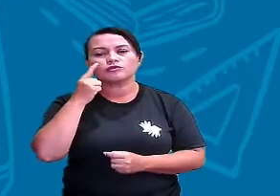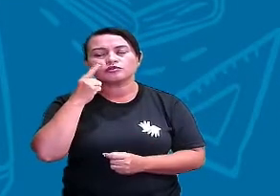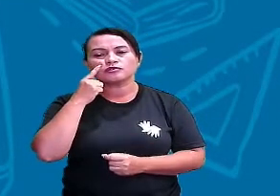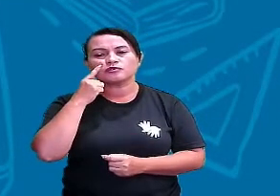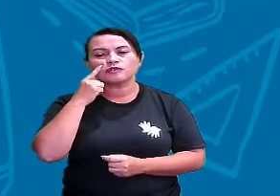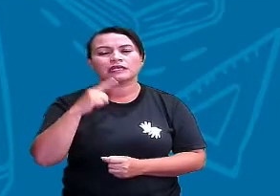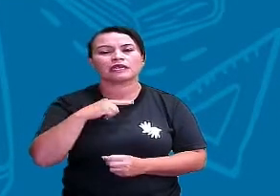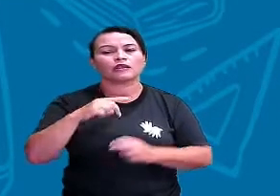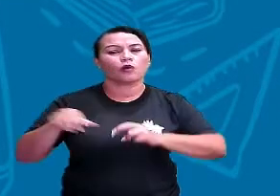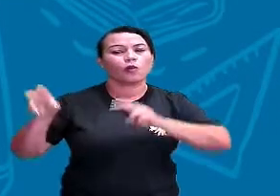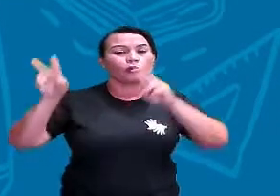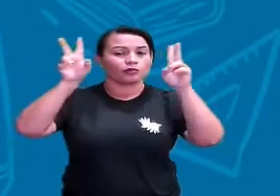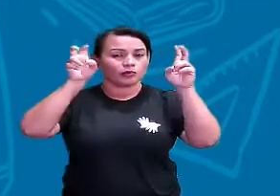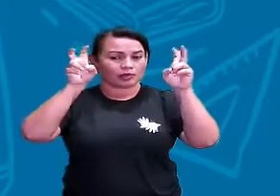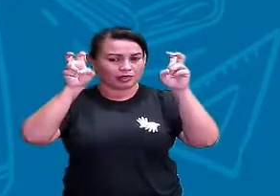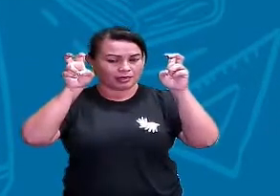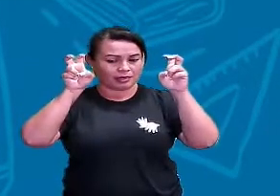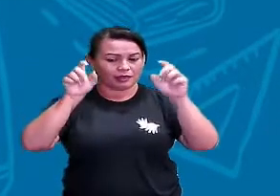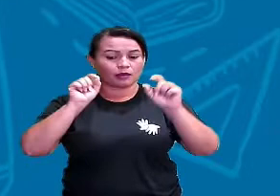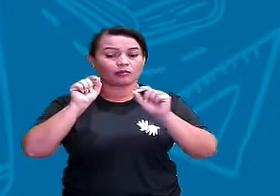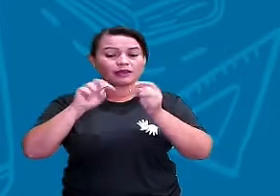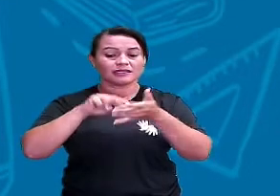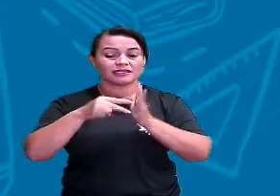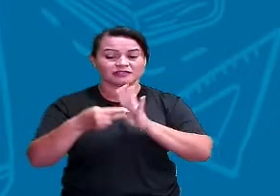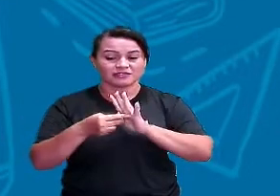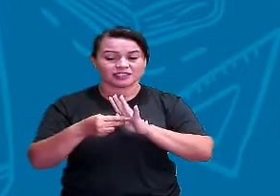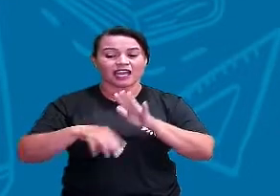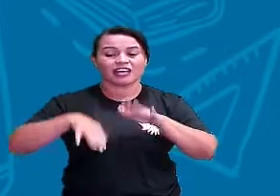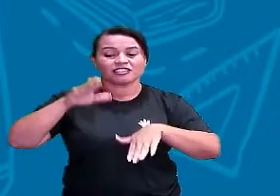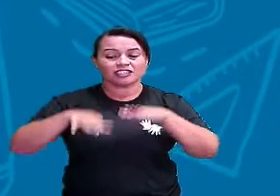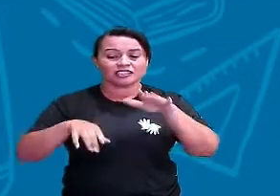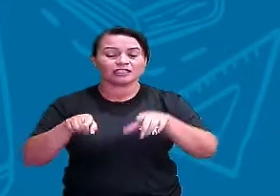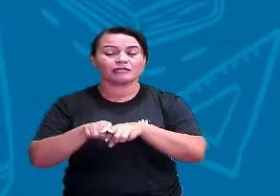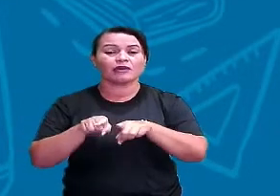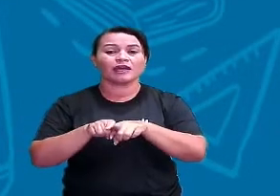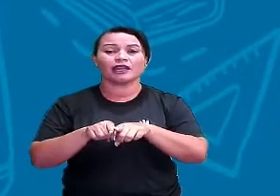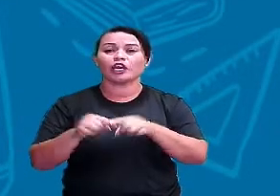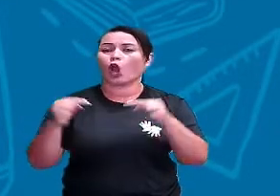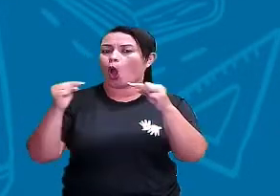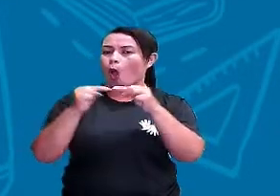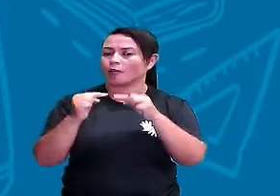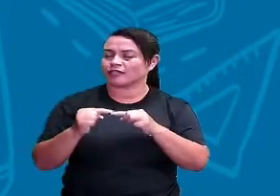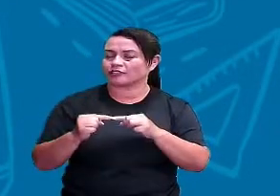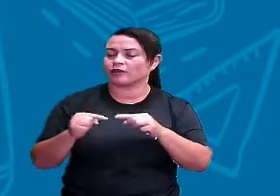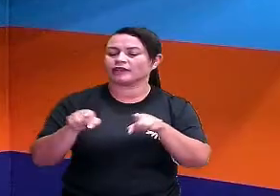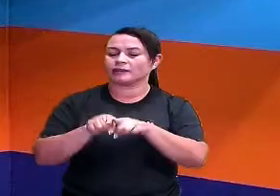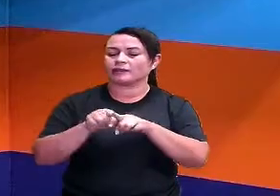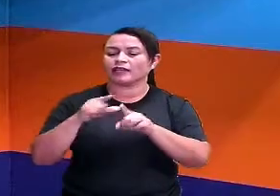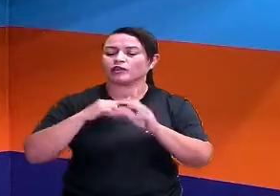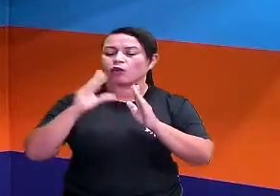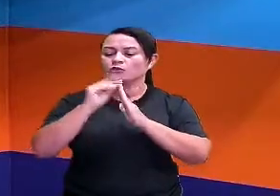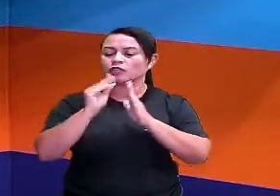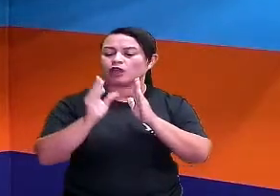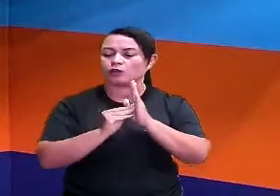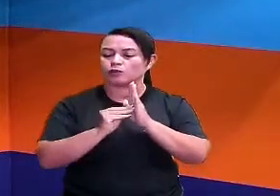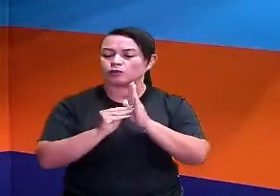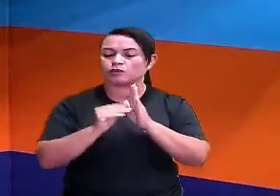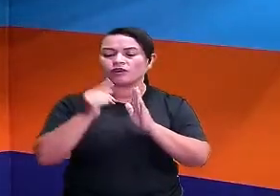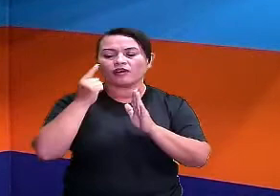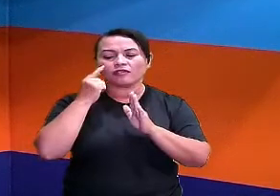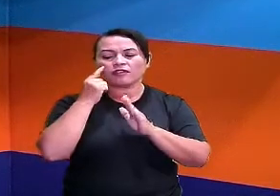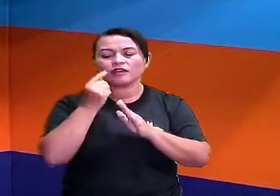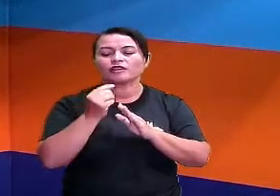eixo estruturante, estatística, probabilidade e combinatória. Conteúdos: medidas de